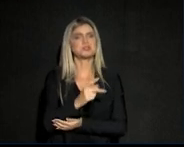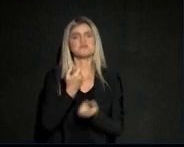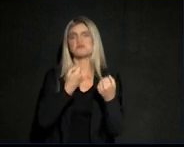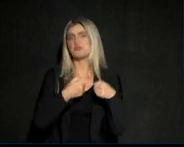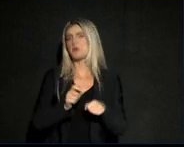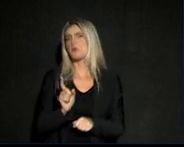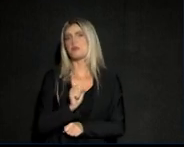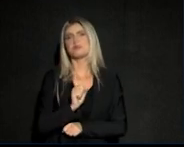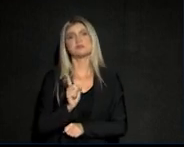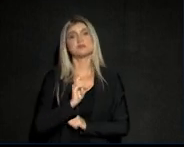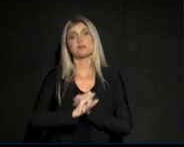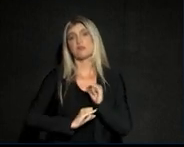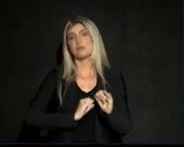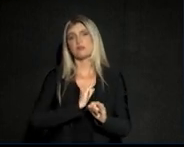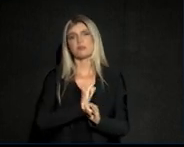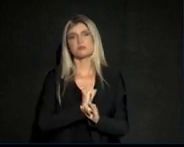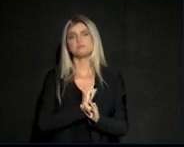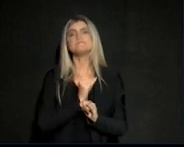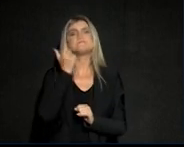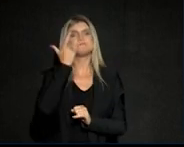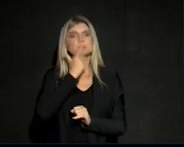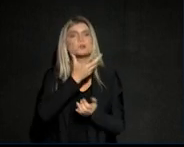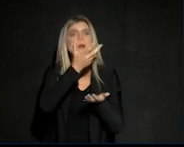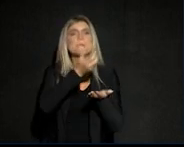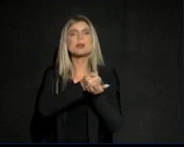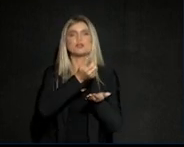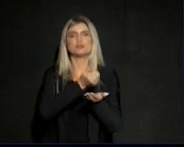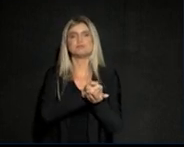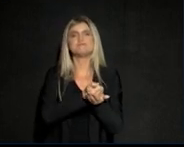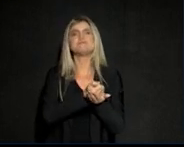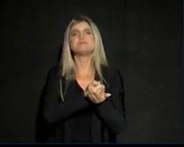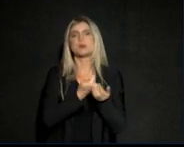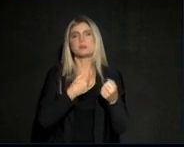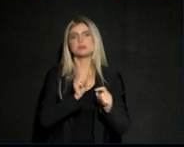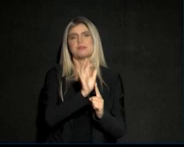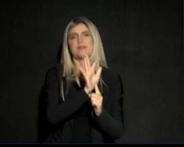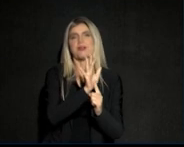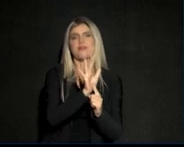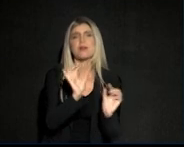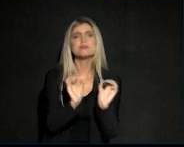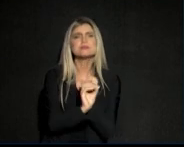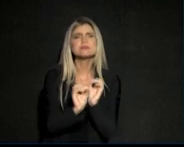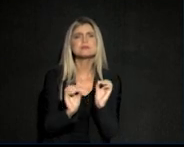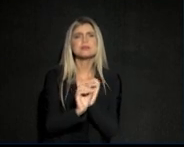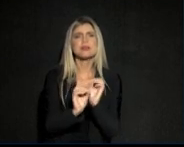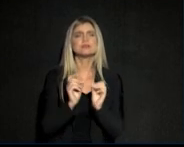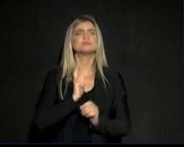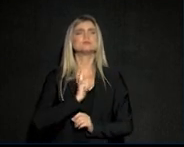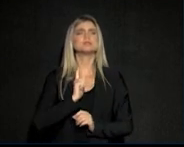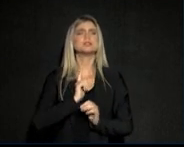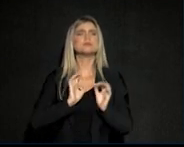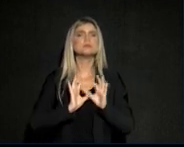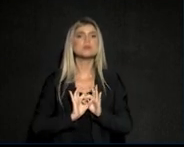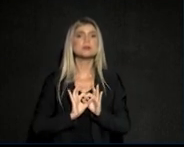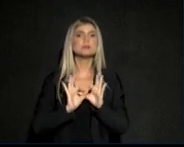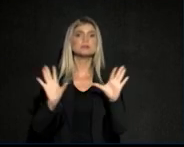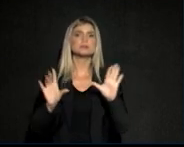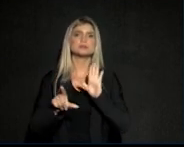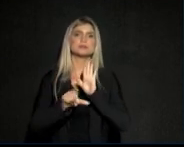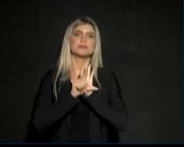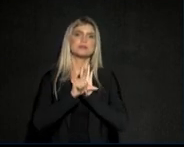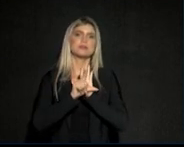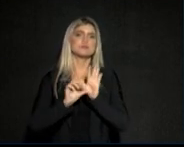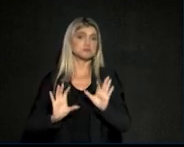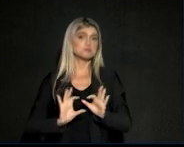bônus em nada gratuitamente do ponto de vista de rede e de aplicativo a gente teve uma alteração na autorização Legislativa